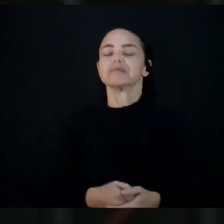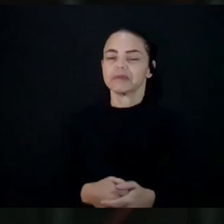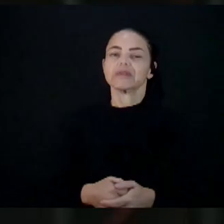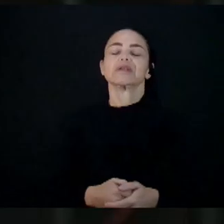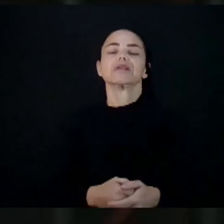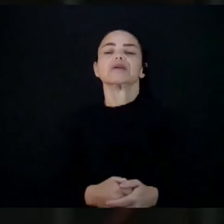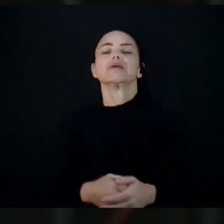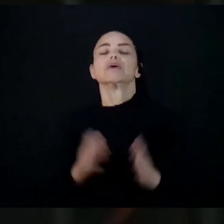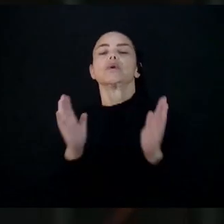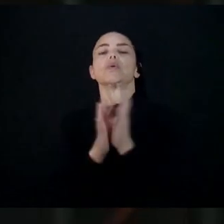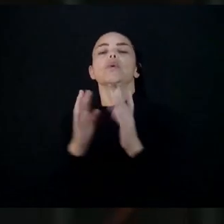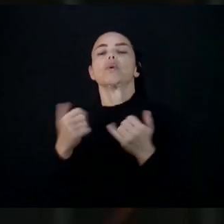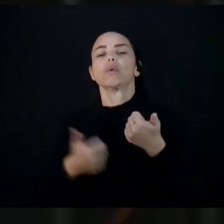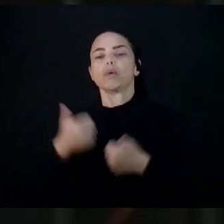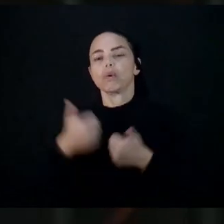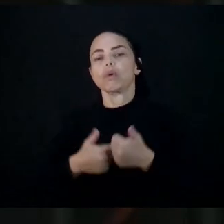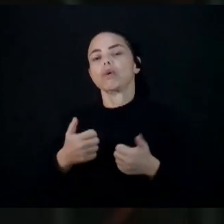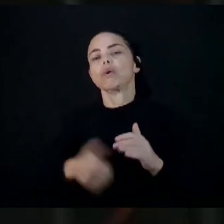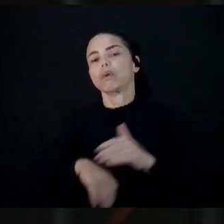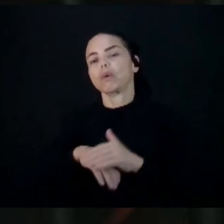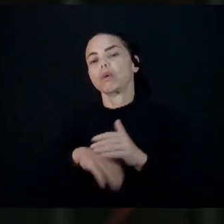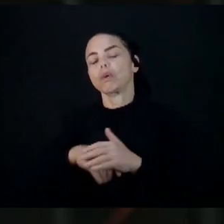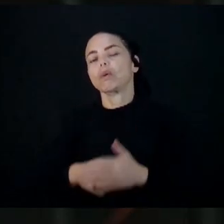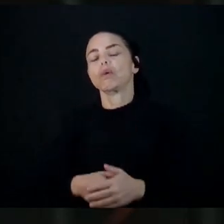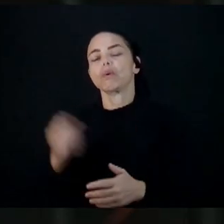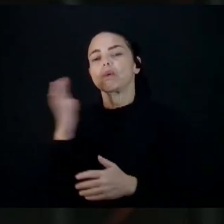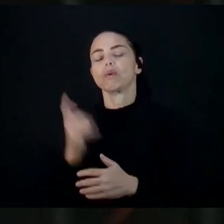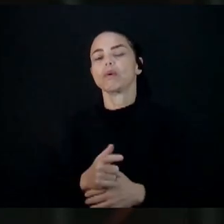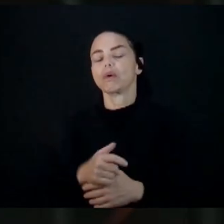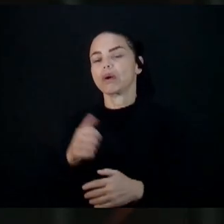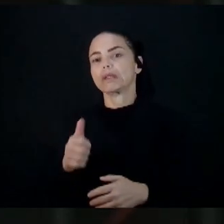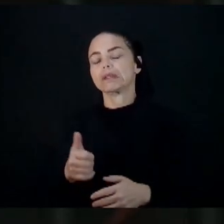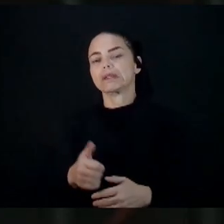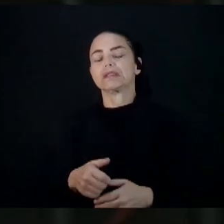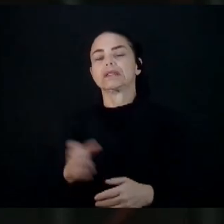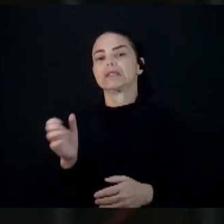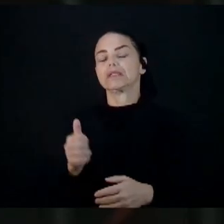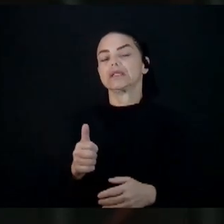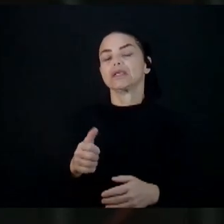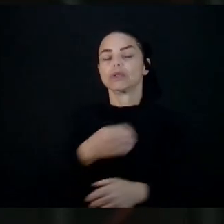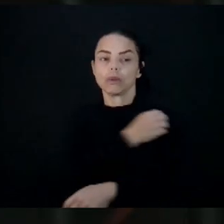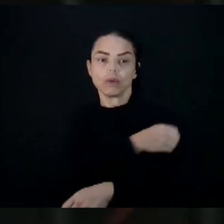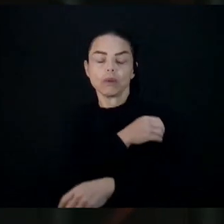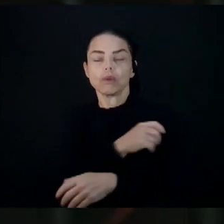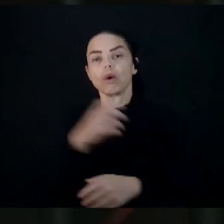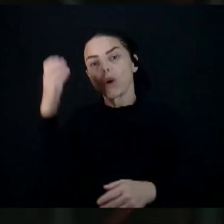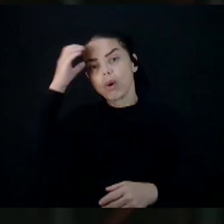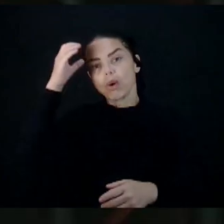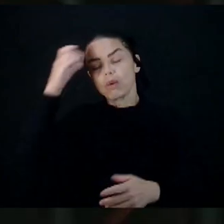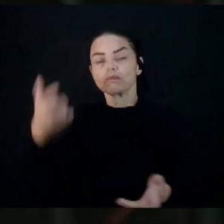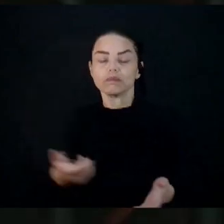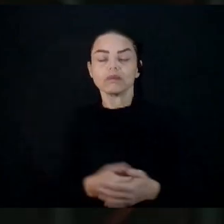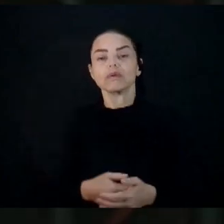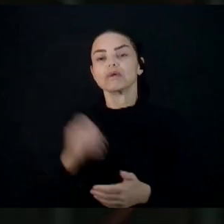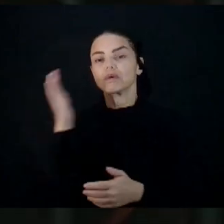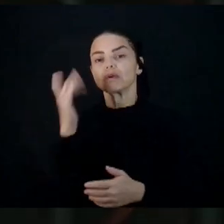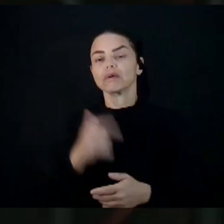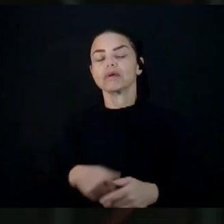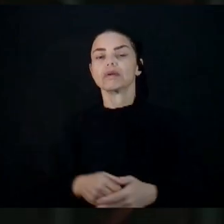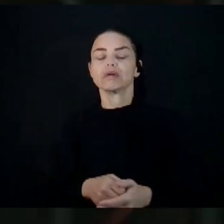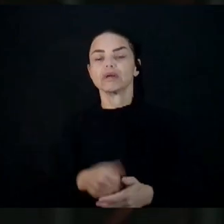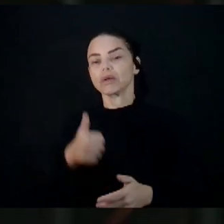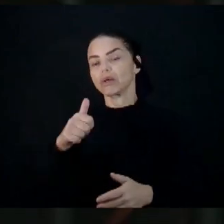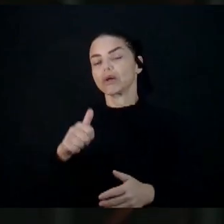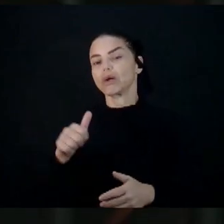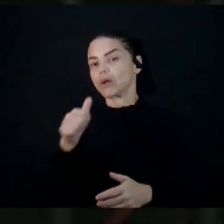Gente, o álcool, sim, ele faz parte da cultura social de muitos países, inclusive aqui no Brasil. Mas quando a bebida passa a